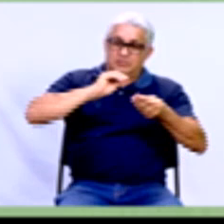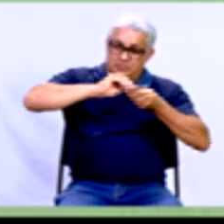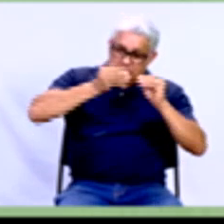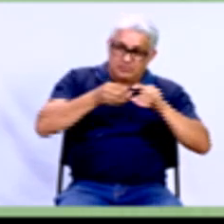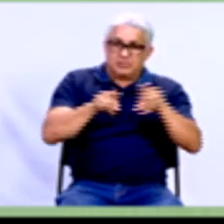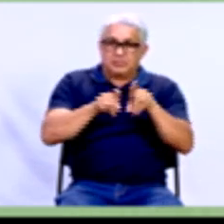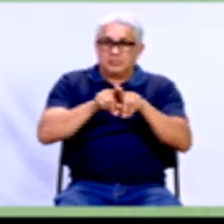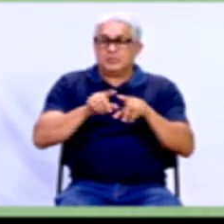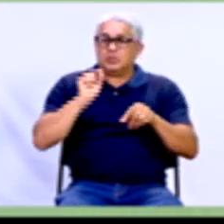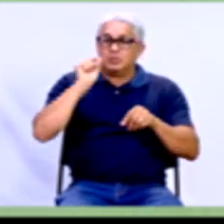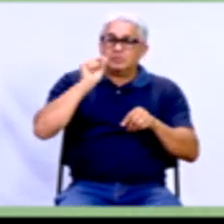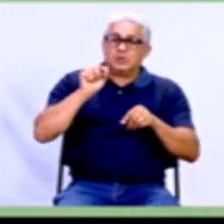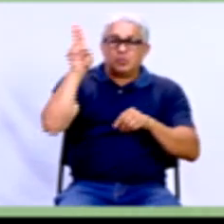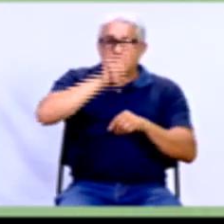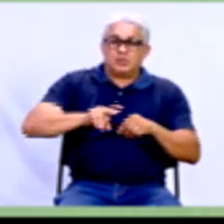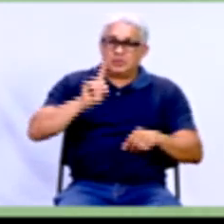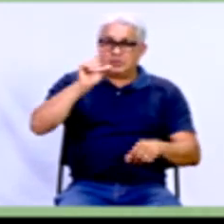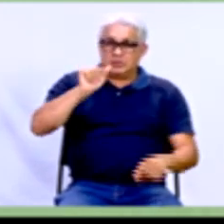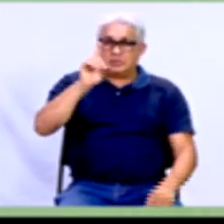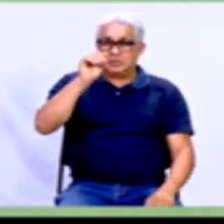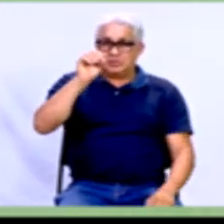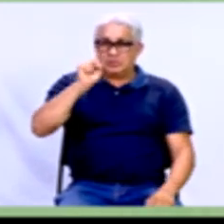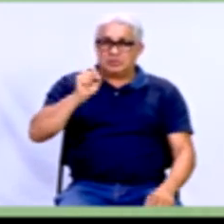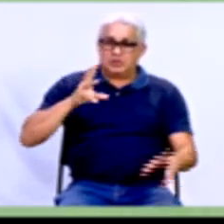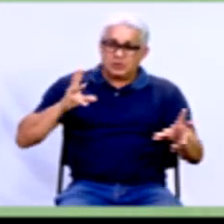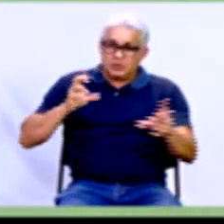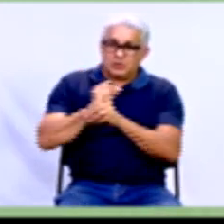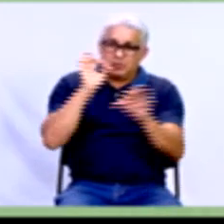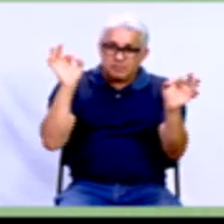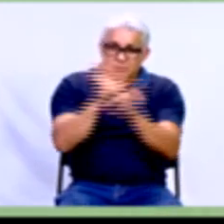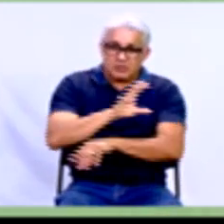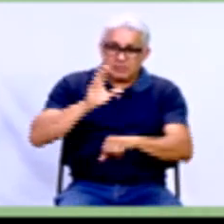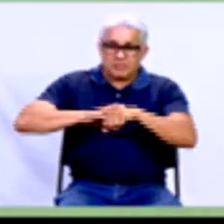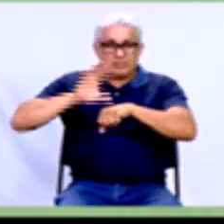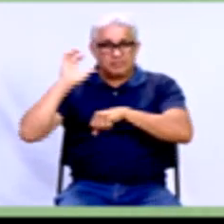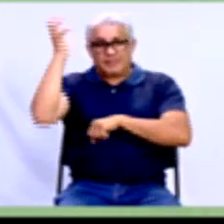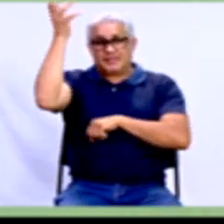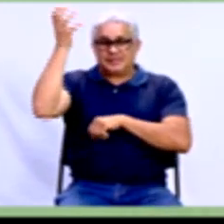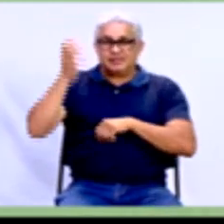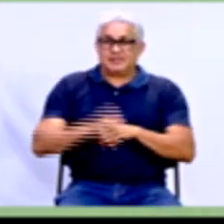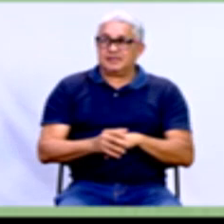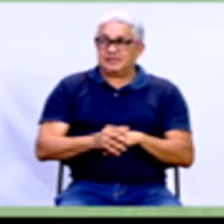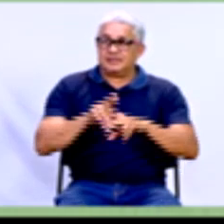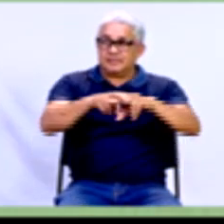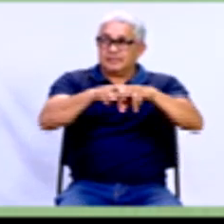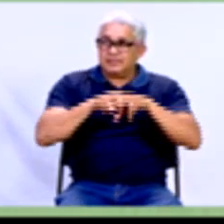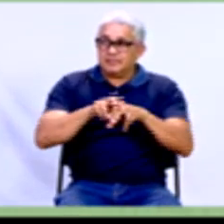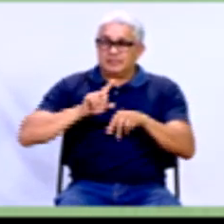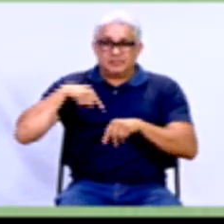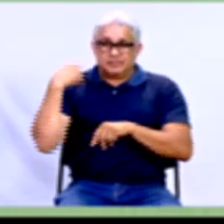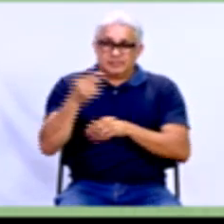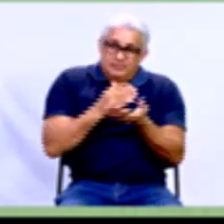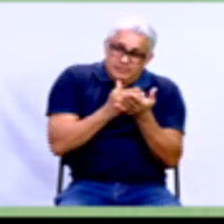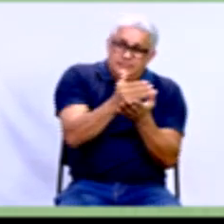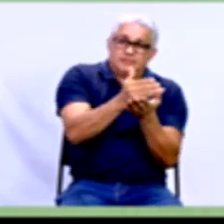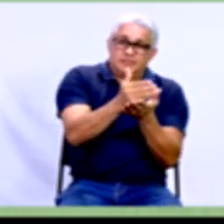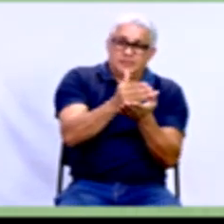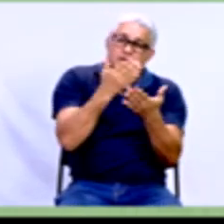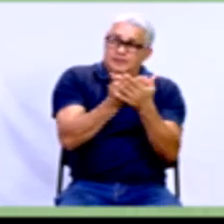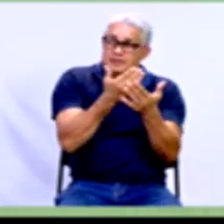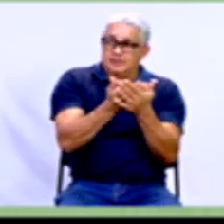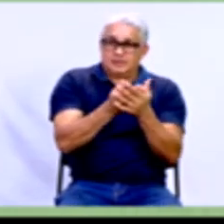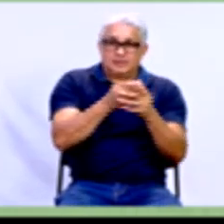probabilidade e utilizar os dados para formar conclusões e tomar decisões. Foi para isso que a gente começou aí a